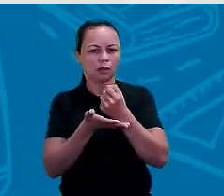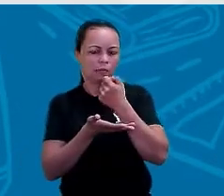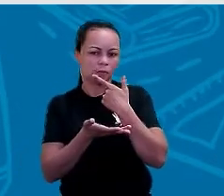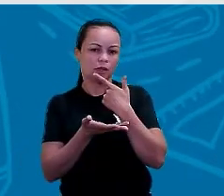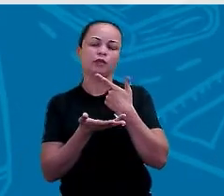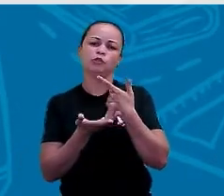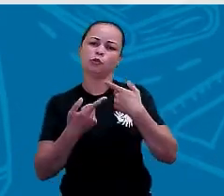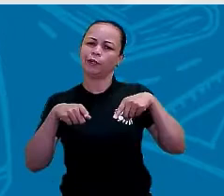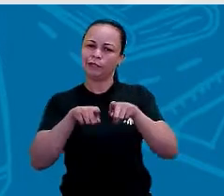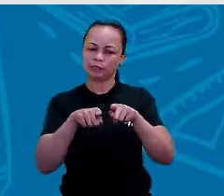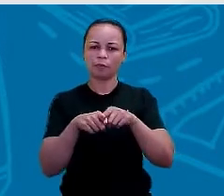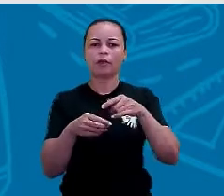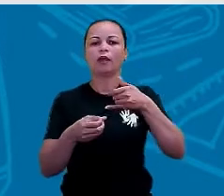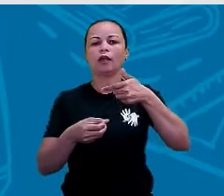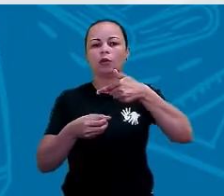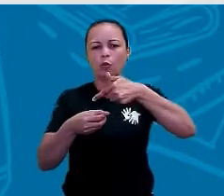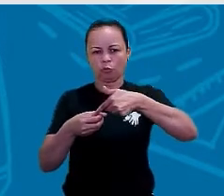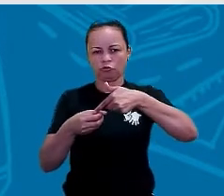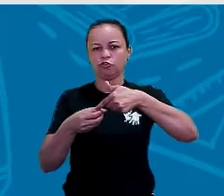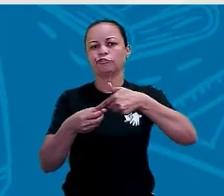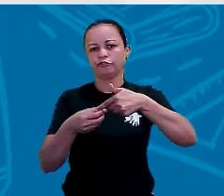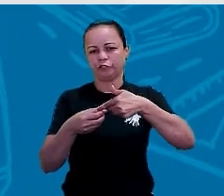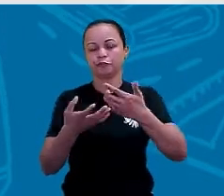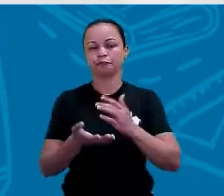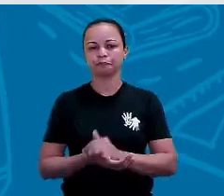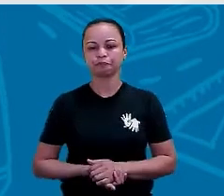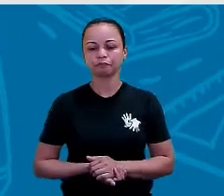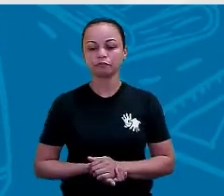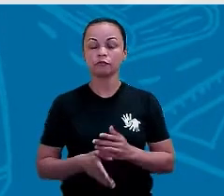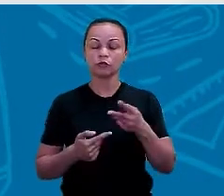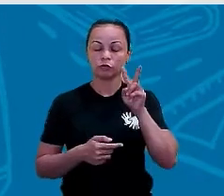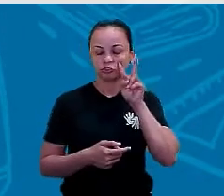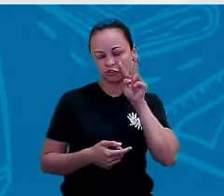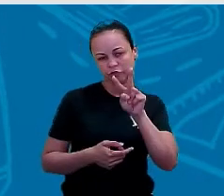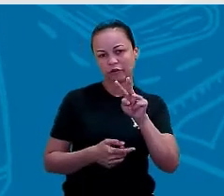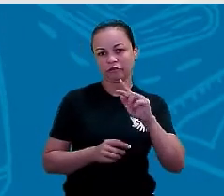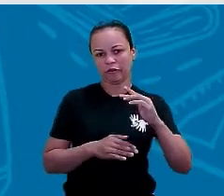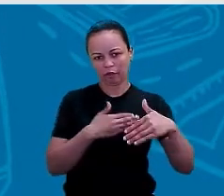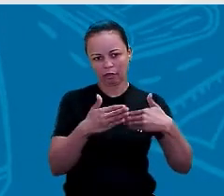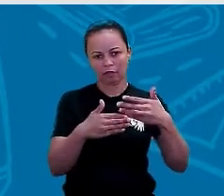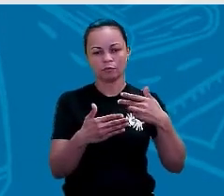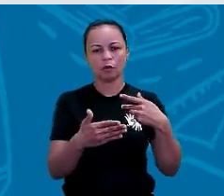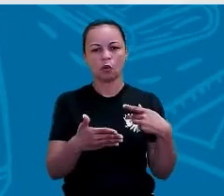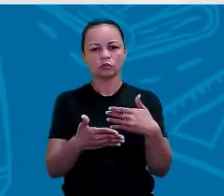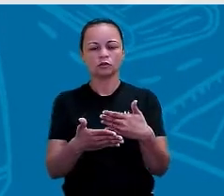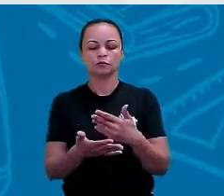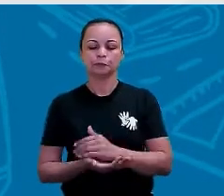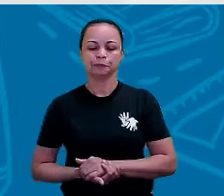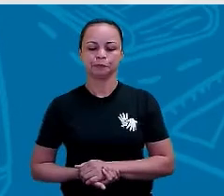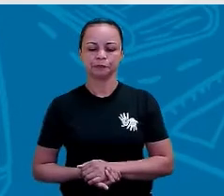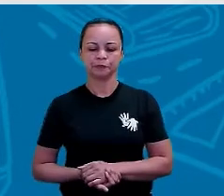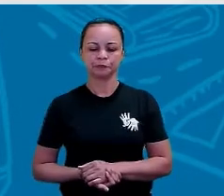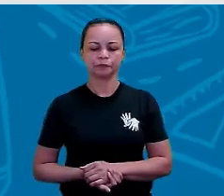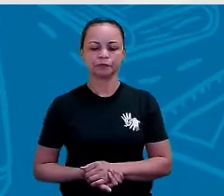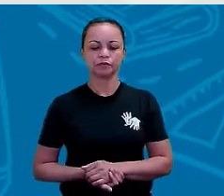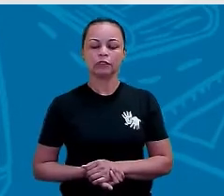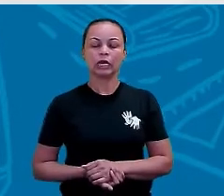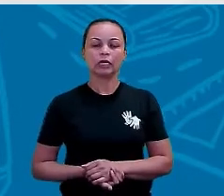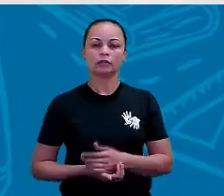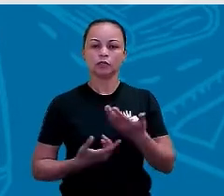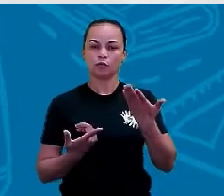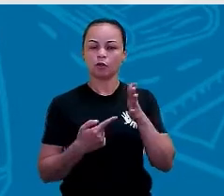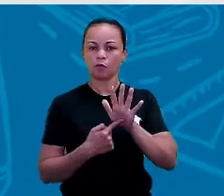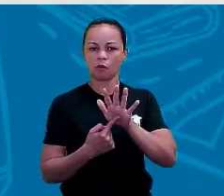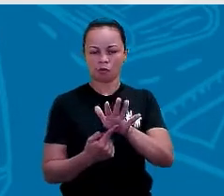certo? Até mesmo combustíveis, tá ok? Como a gente vai ver mais adiante. E aí, eu trouxe como exemplo